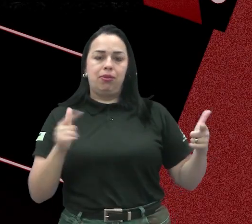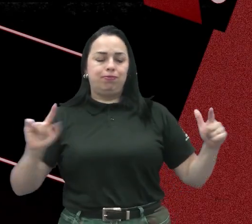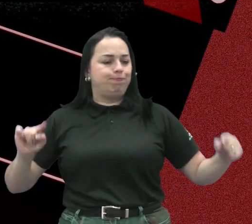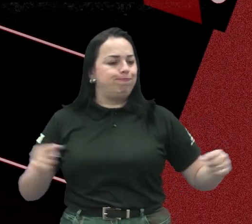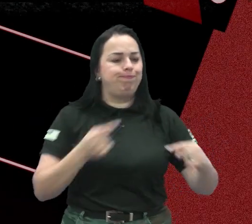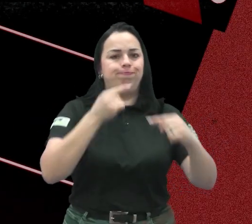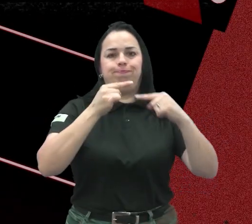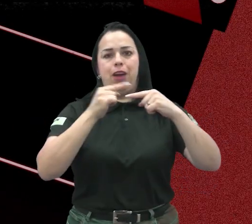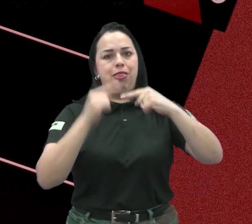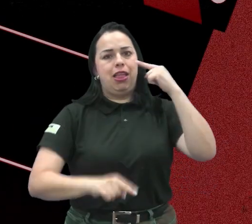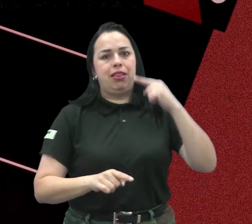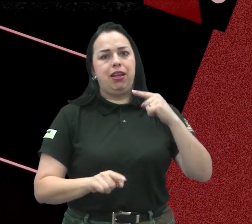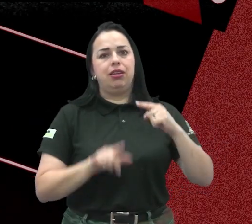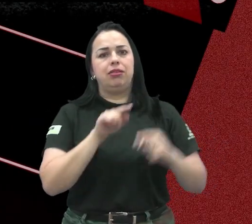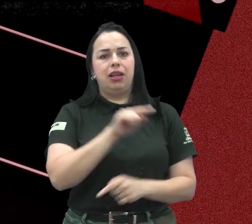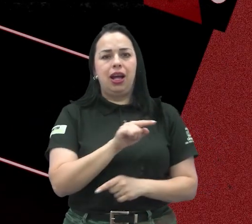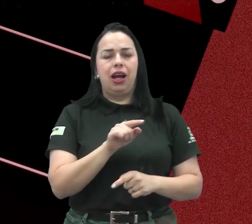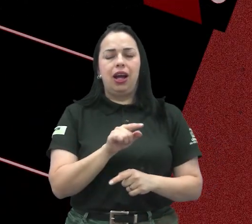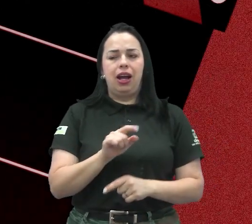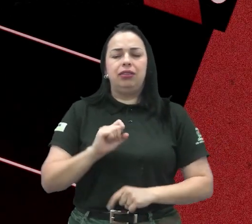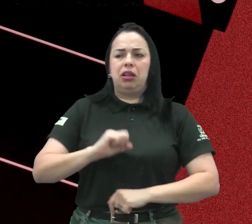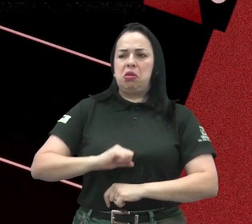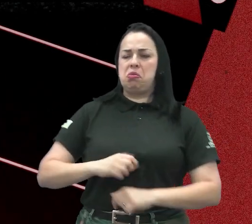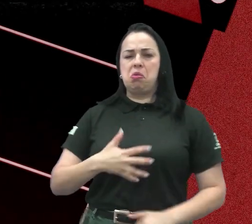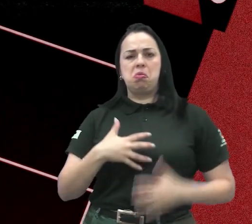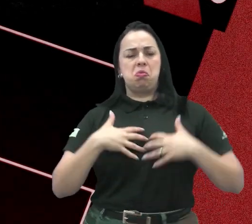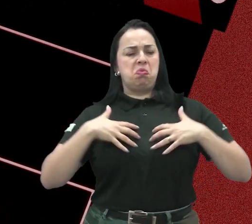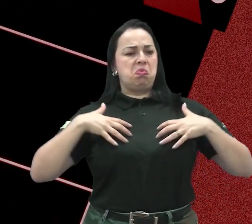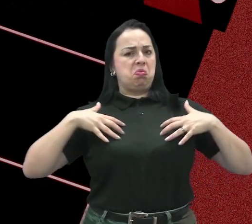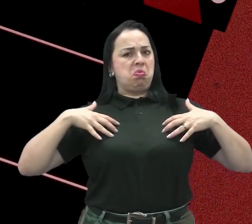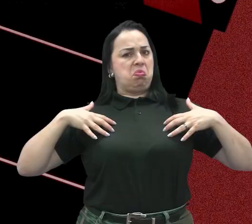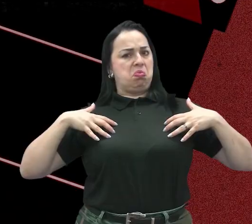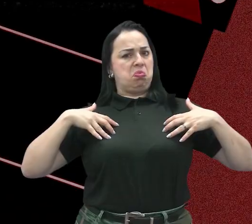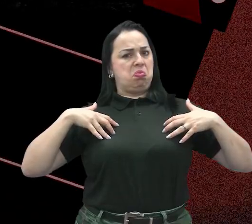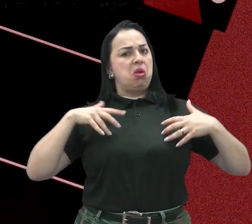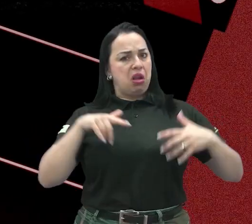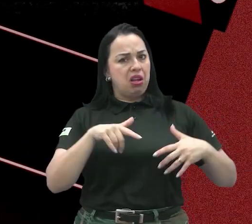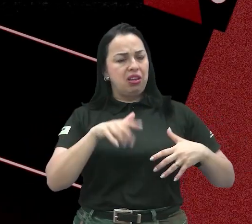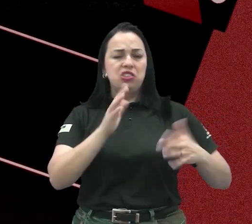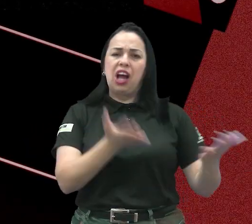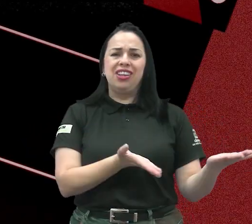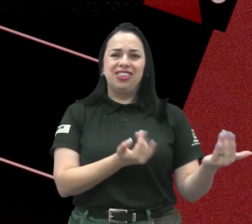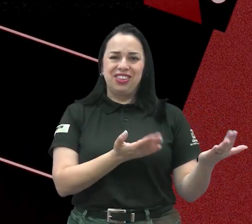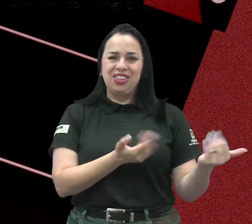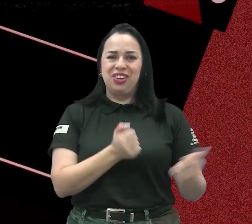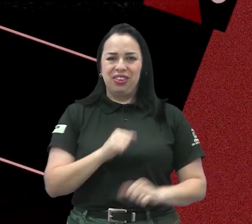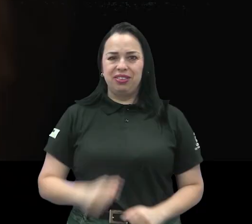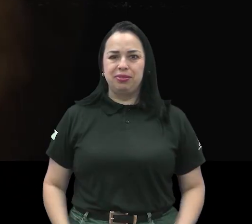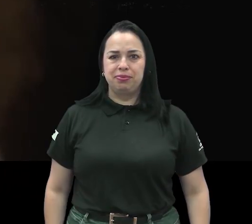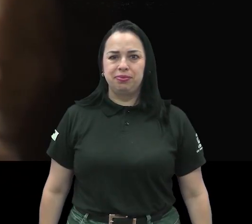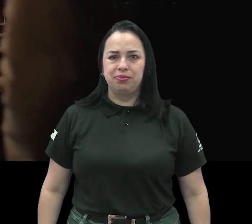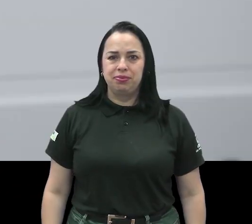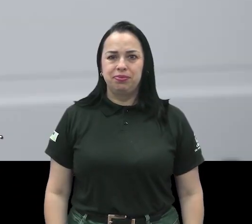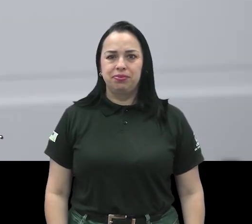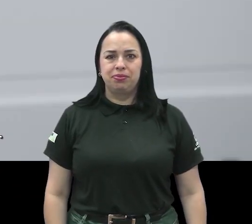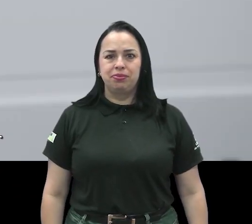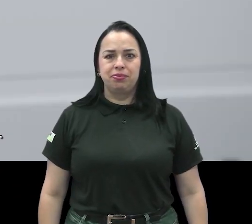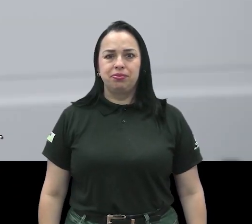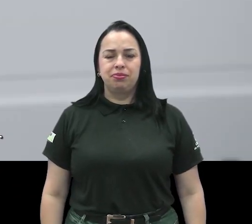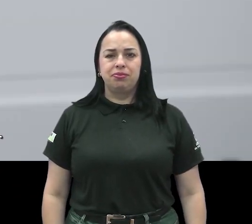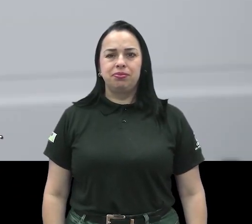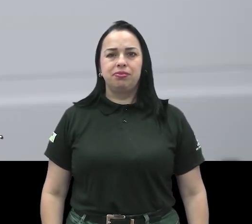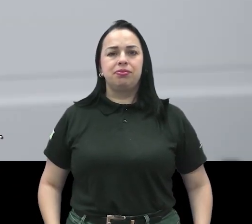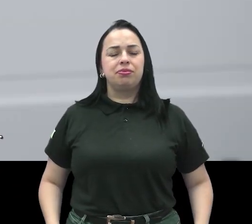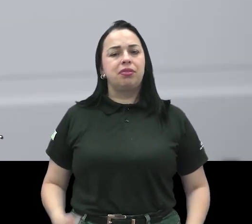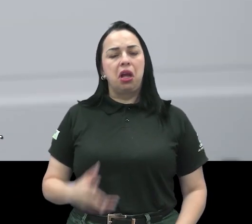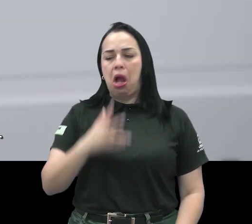que não o impede de ter uma certa marra, podemos dizer até típica dos jovens talentos. I think it's really